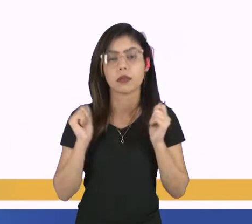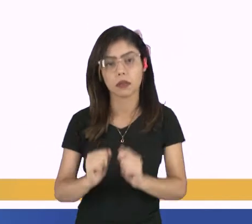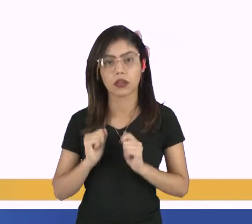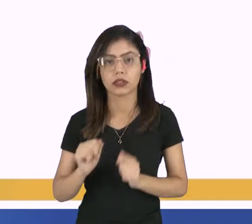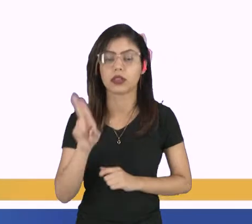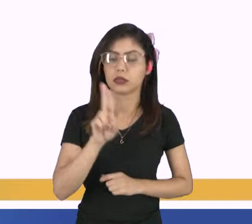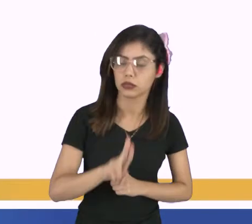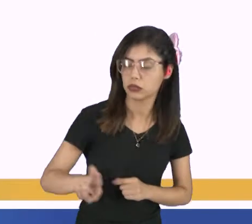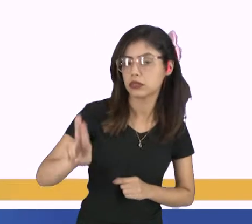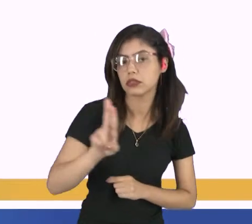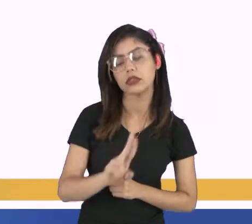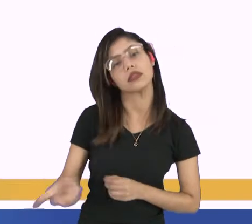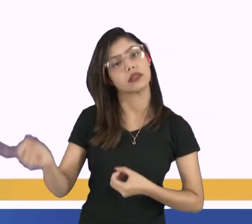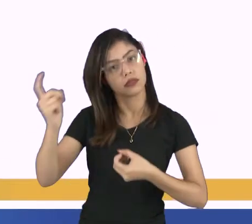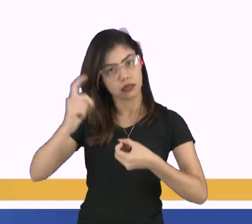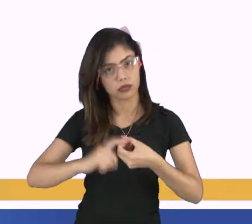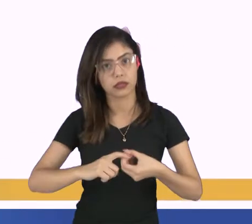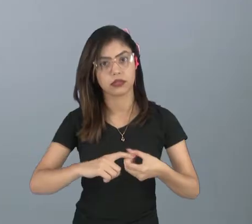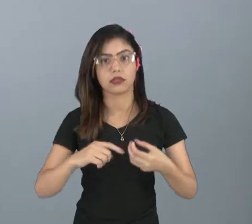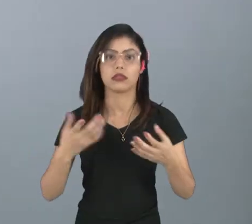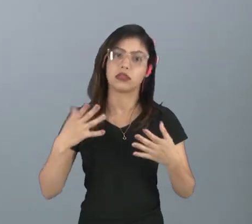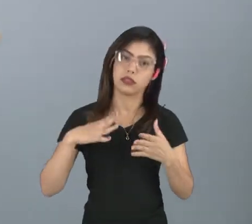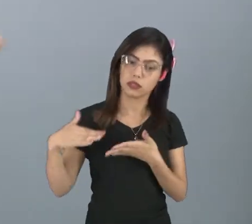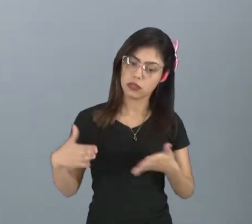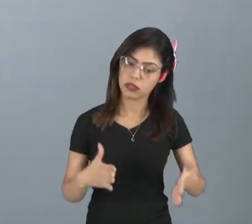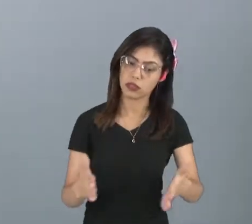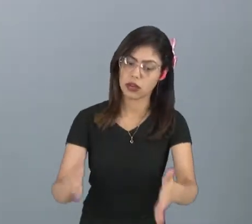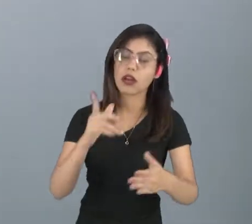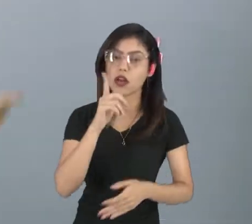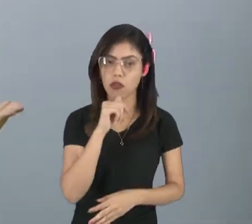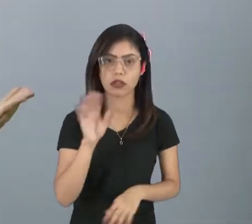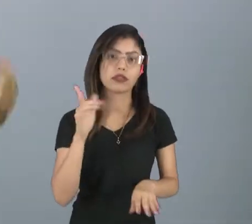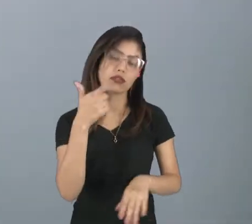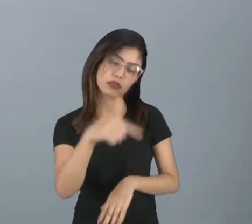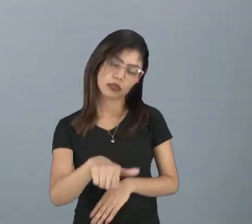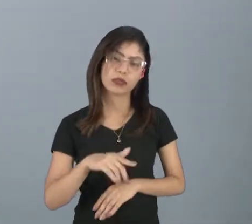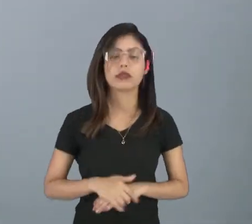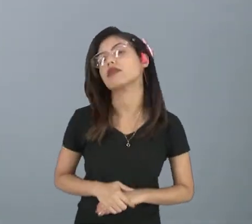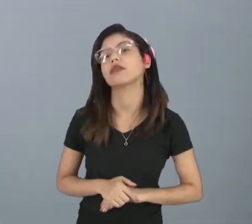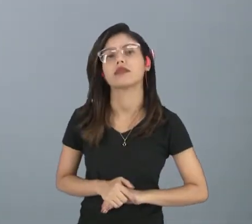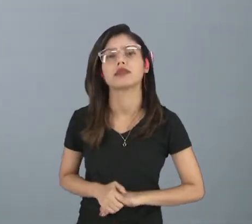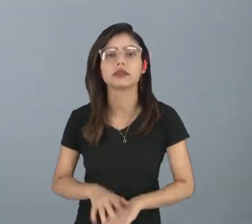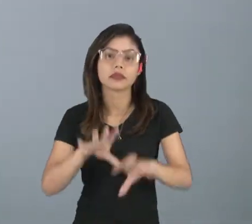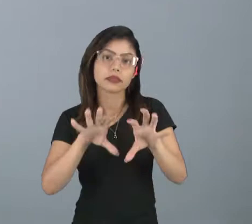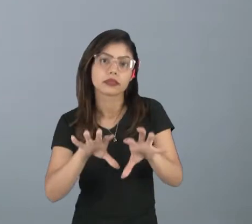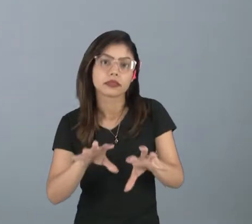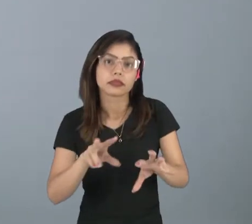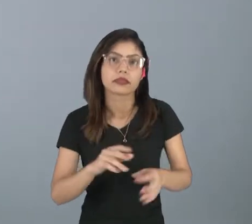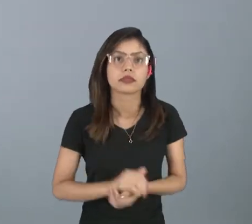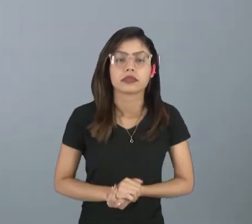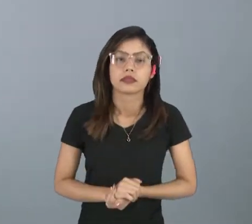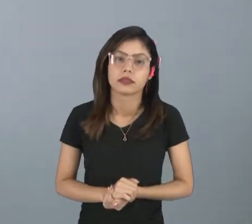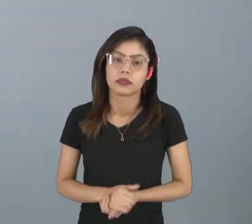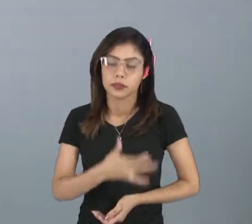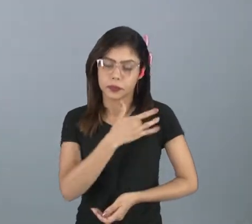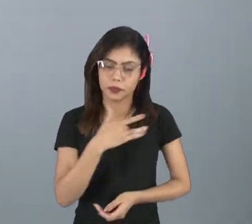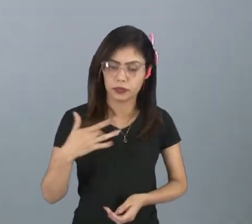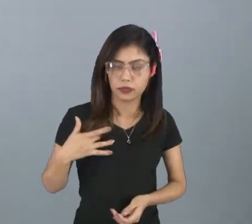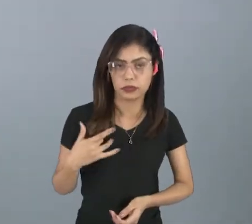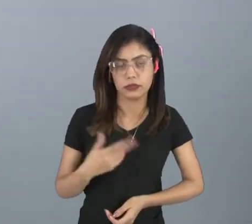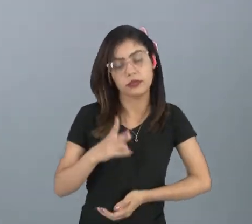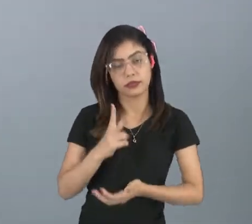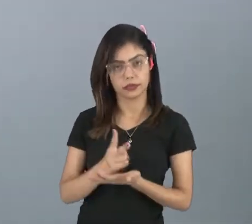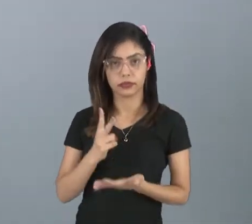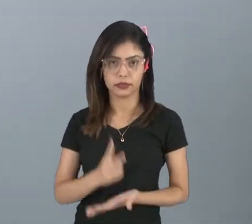ser encaminhada, devolvida aos corpos d'água, devolvida aos mananciais. E dessa forma eu vou estar promovendo saúde e ao